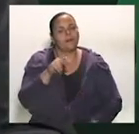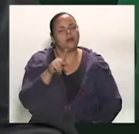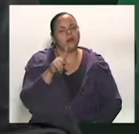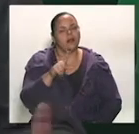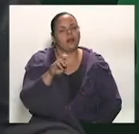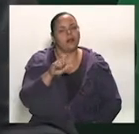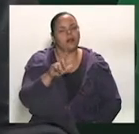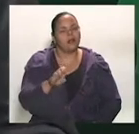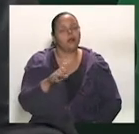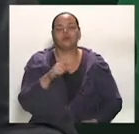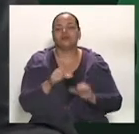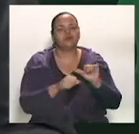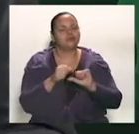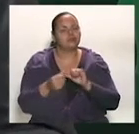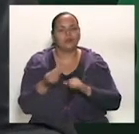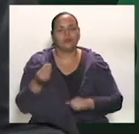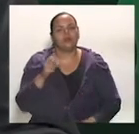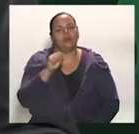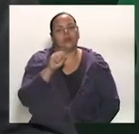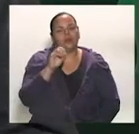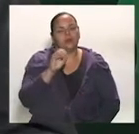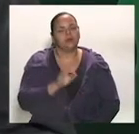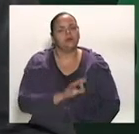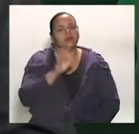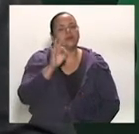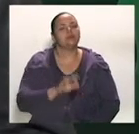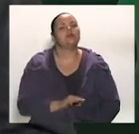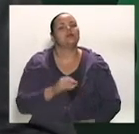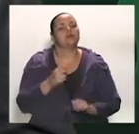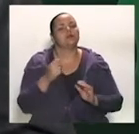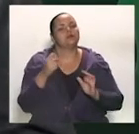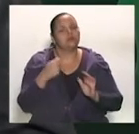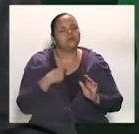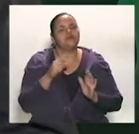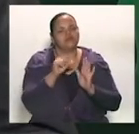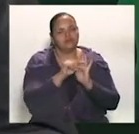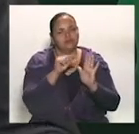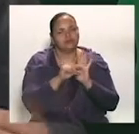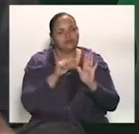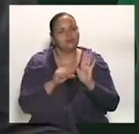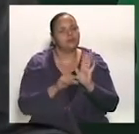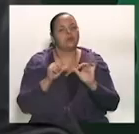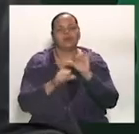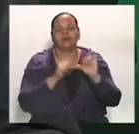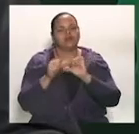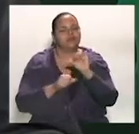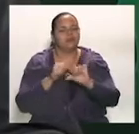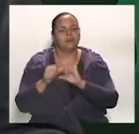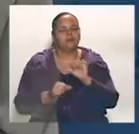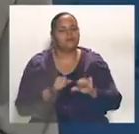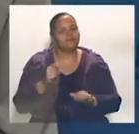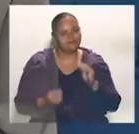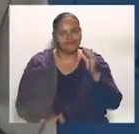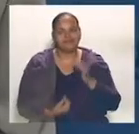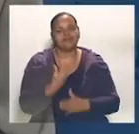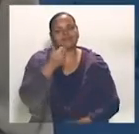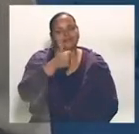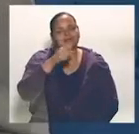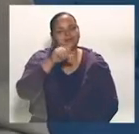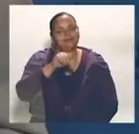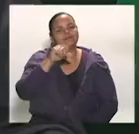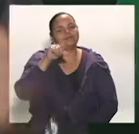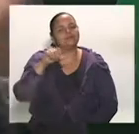foi muito modificada. Nós tivemos 80% dos artigos da Lei Pelé já foram modificados. Desde que foi criada em 98?